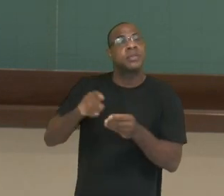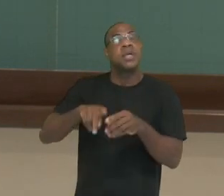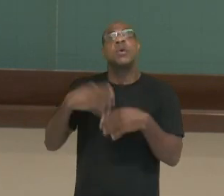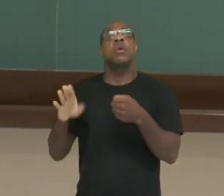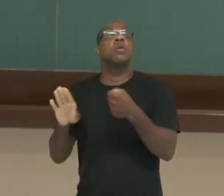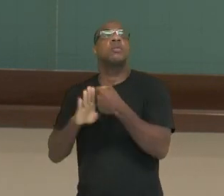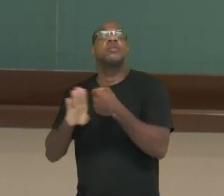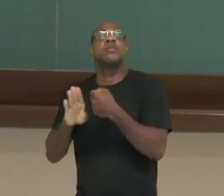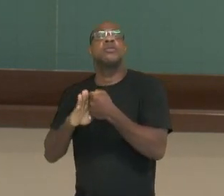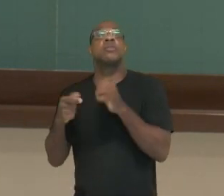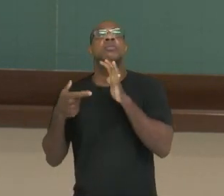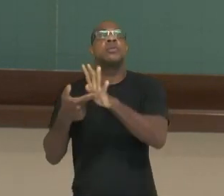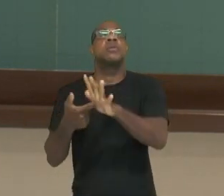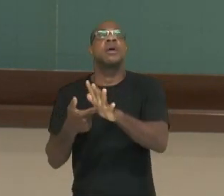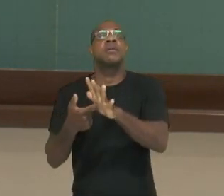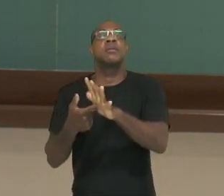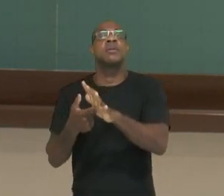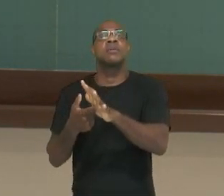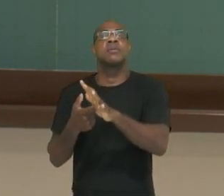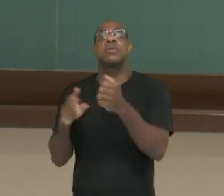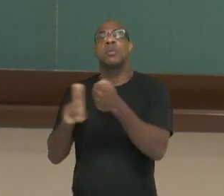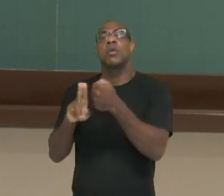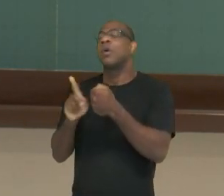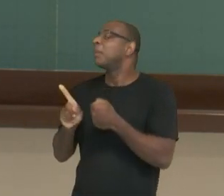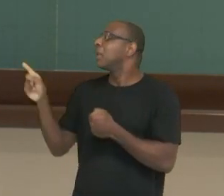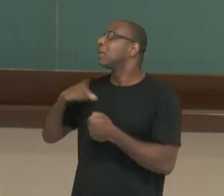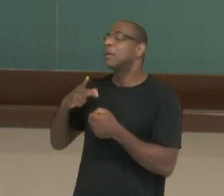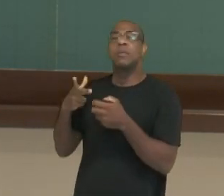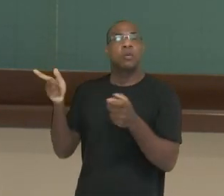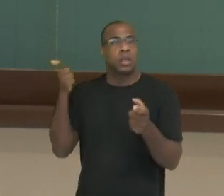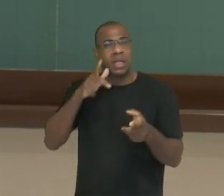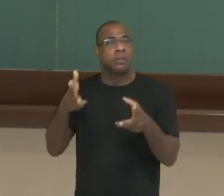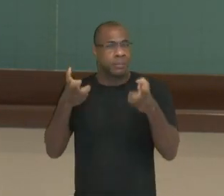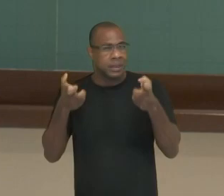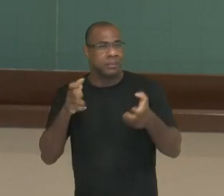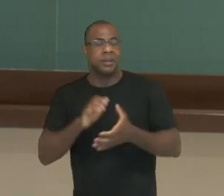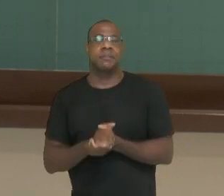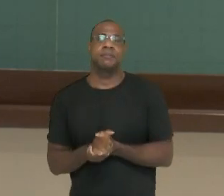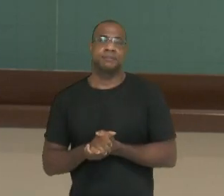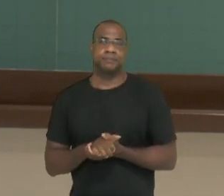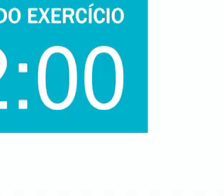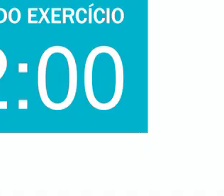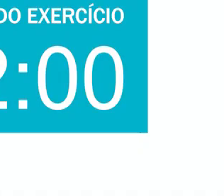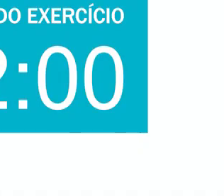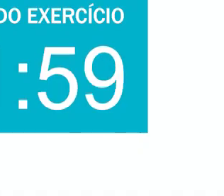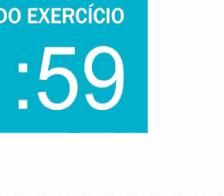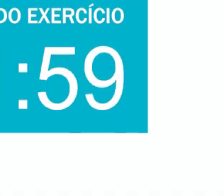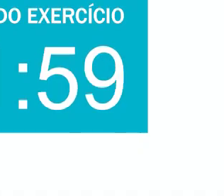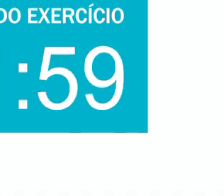substantivo articulado pelo pronome? Você consegue identificar? Faz aí, eu já volto.